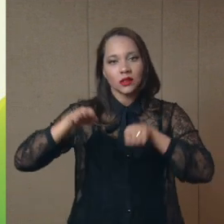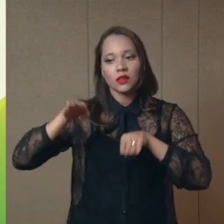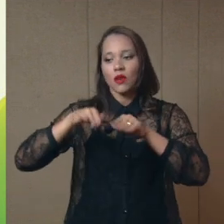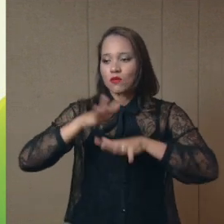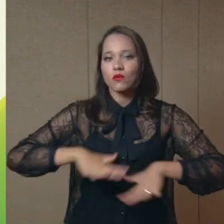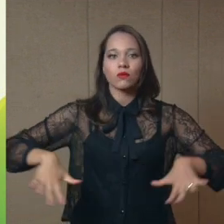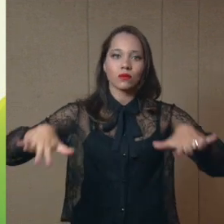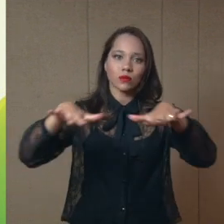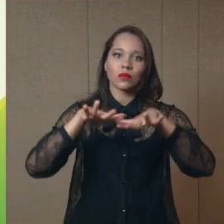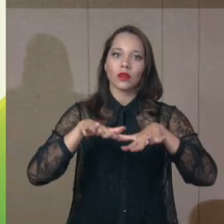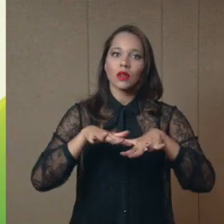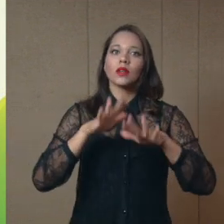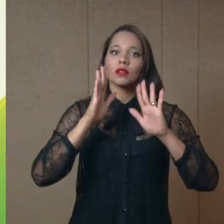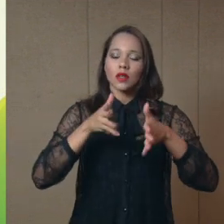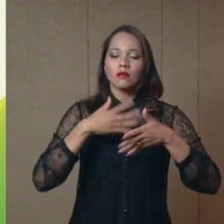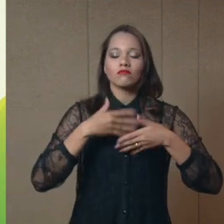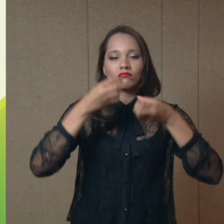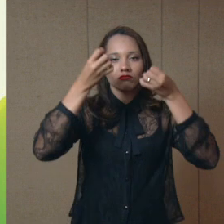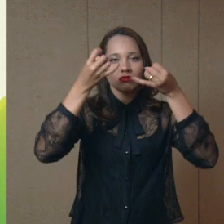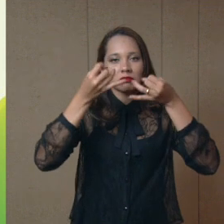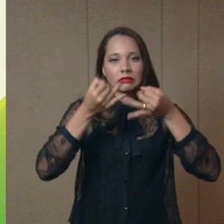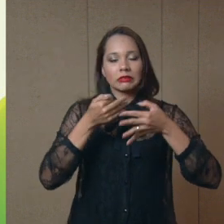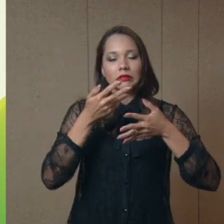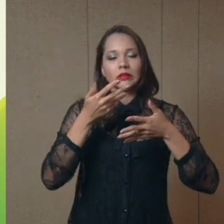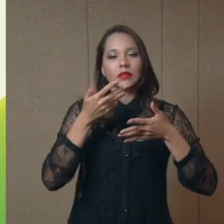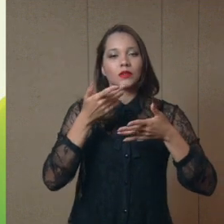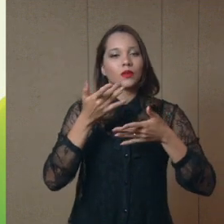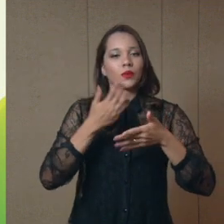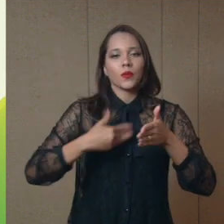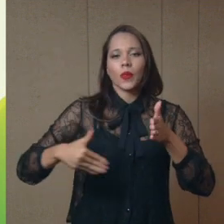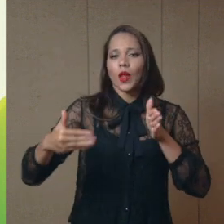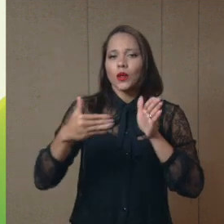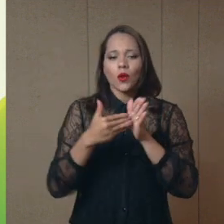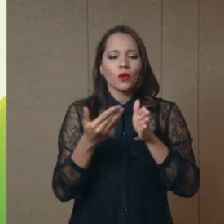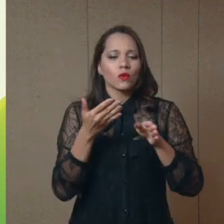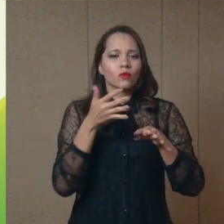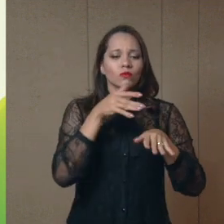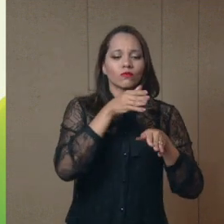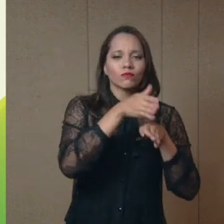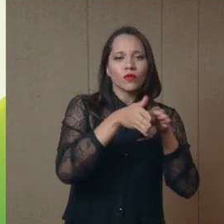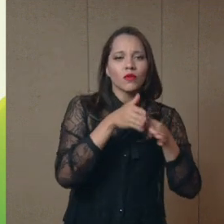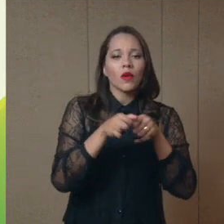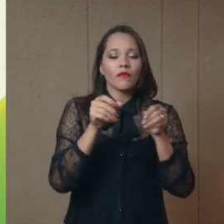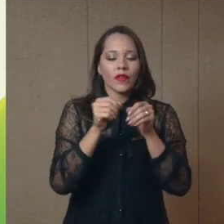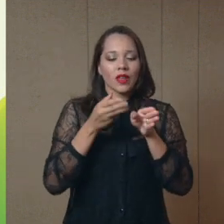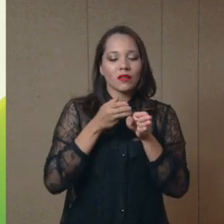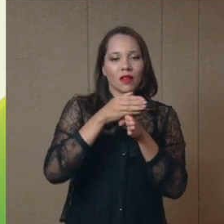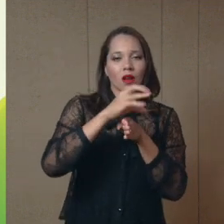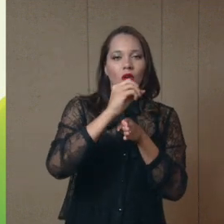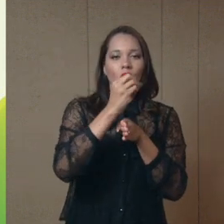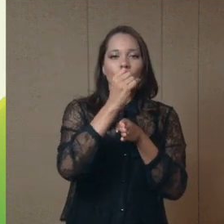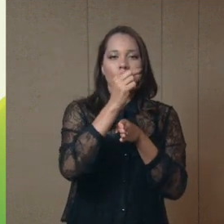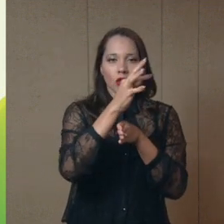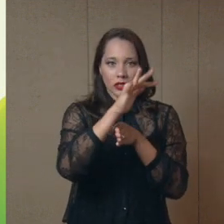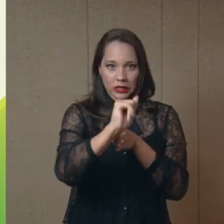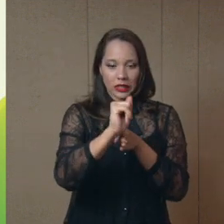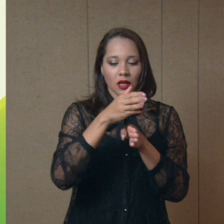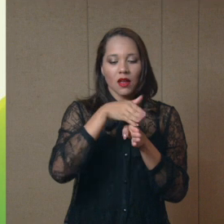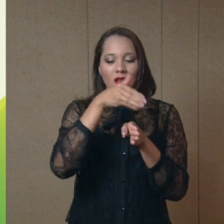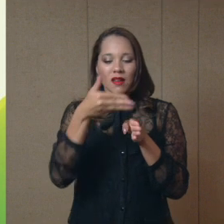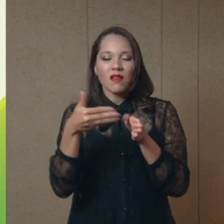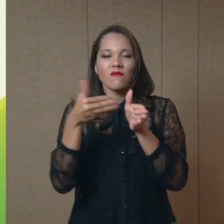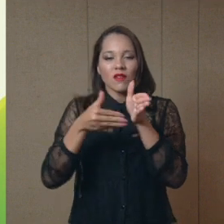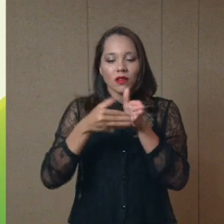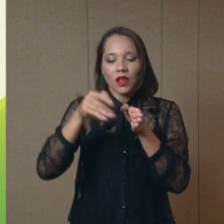território foi fortemente a toda a ocupação se deu na costa ea faixa de fronteira ela é